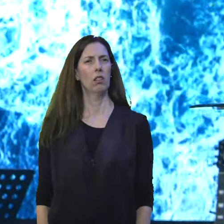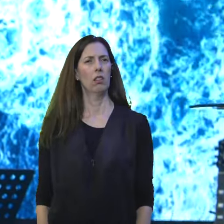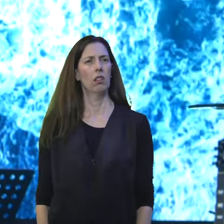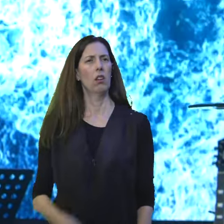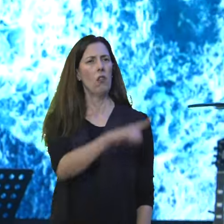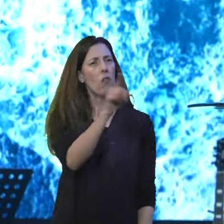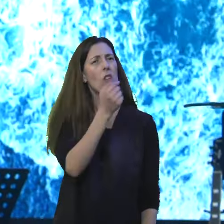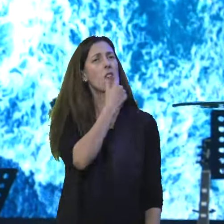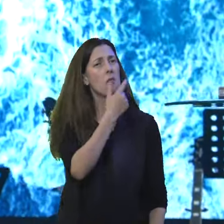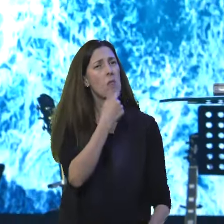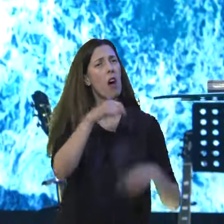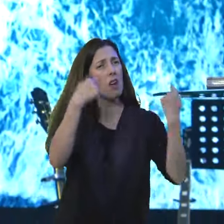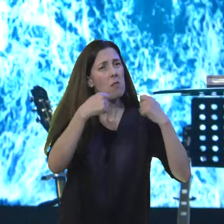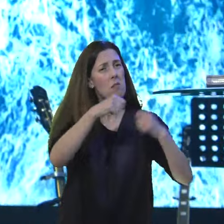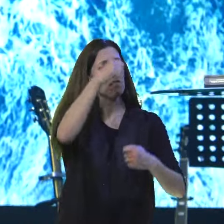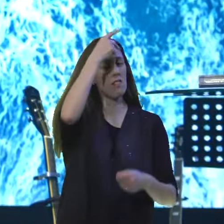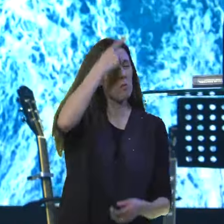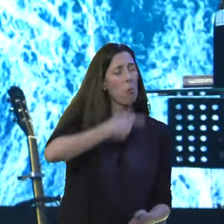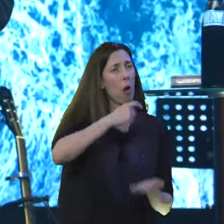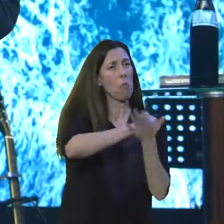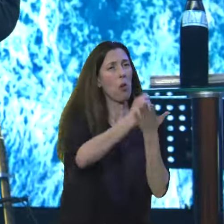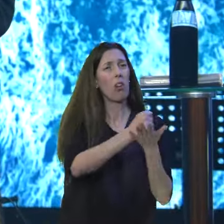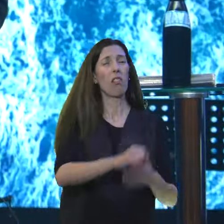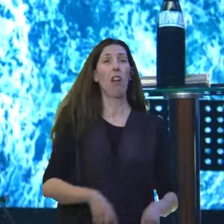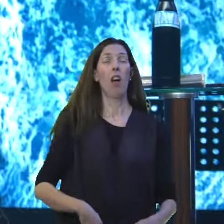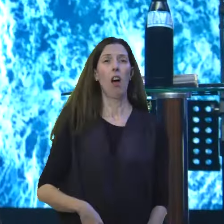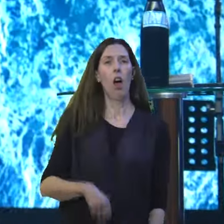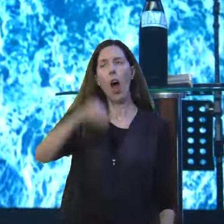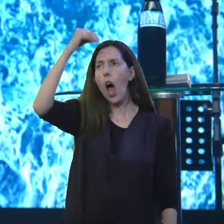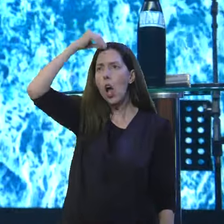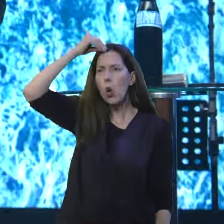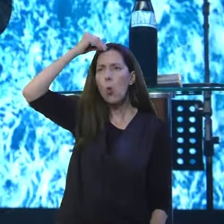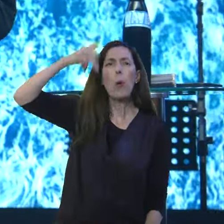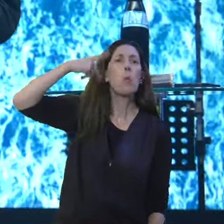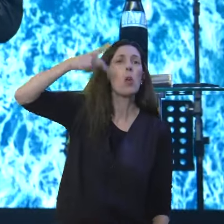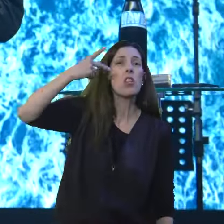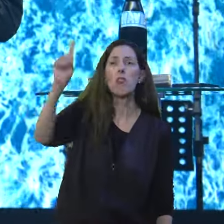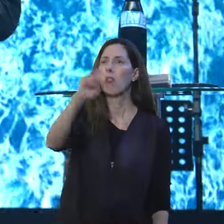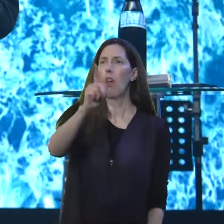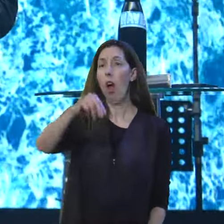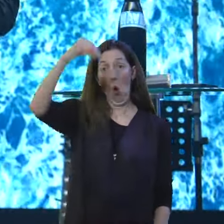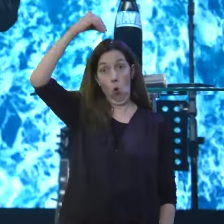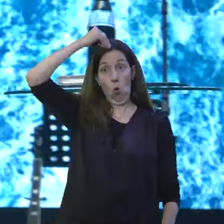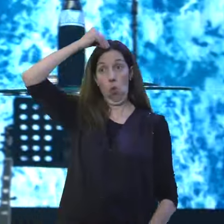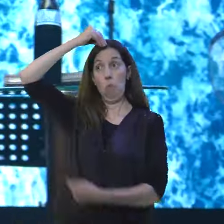Aí depois a bagunça é culpa dos políticos, a culpa é nossa.